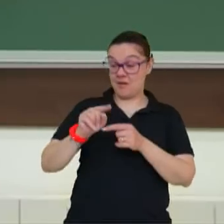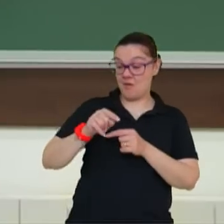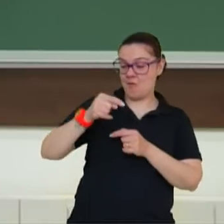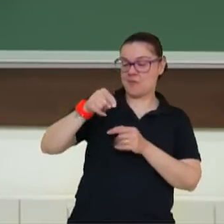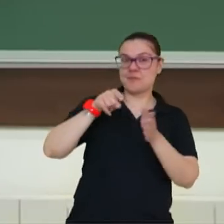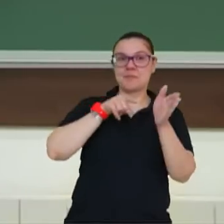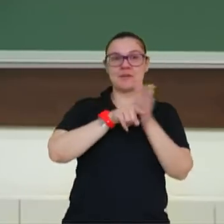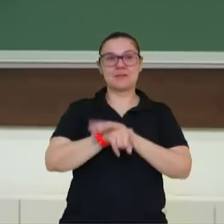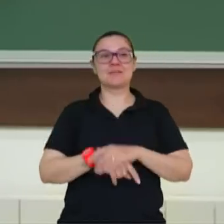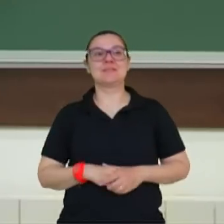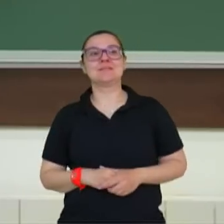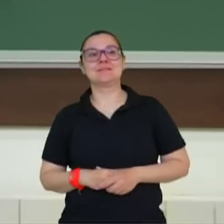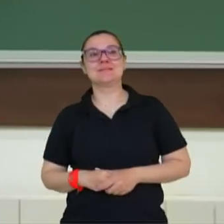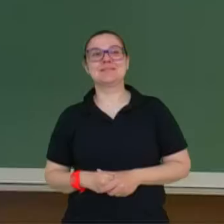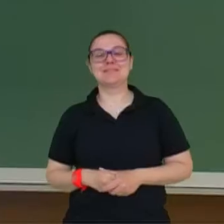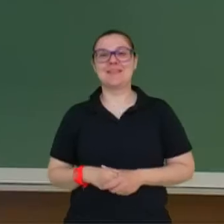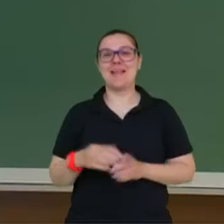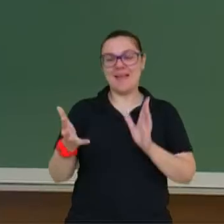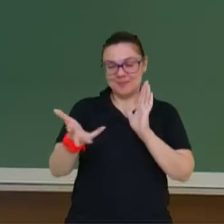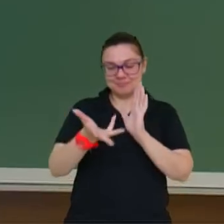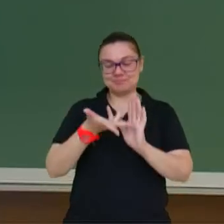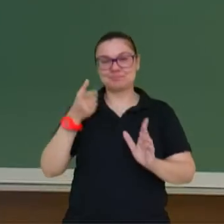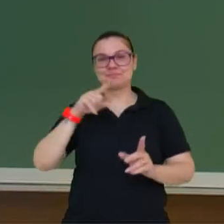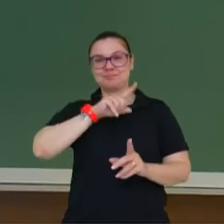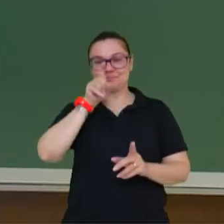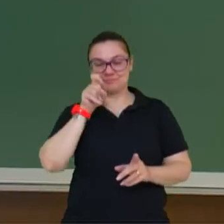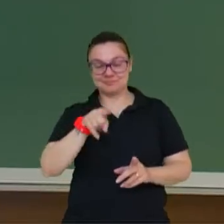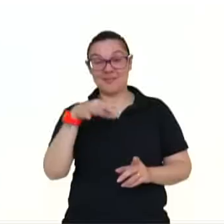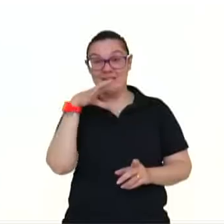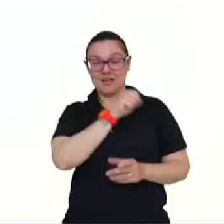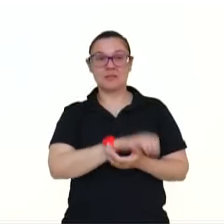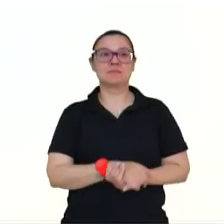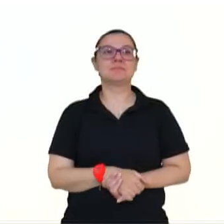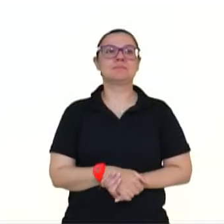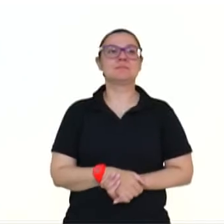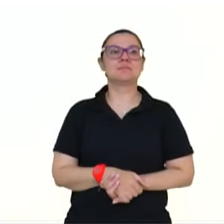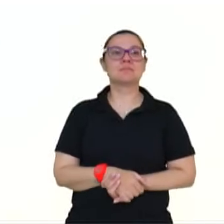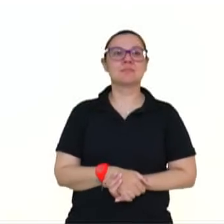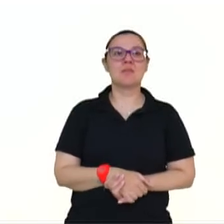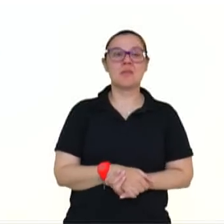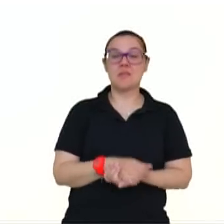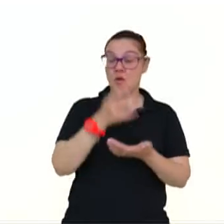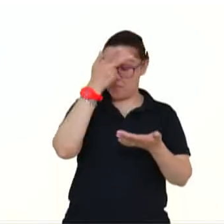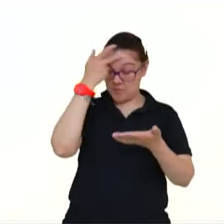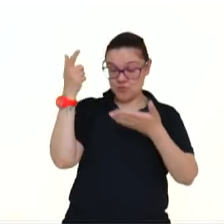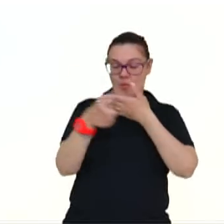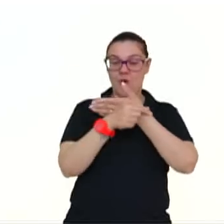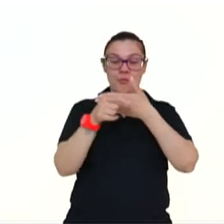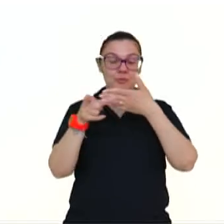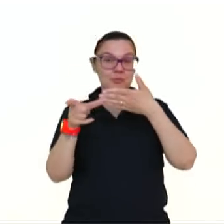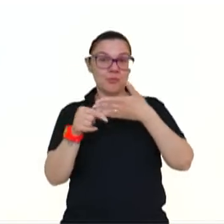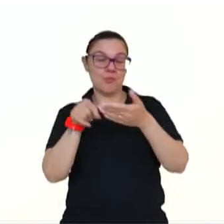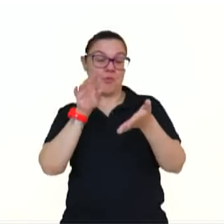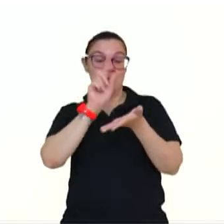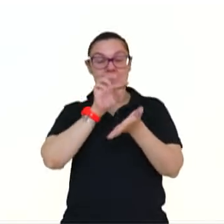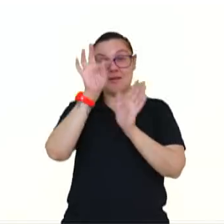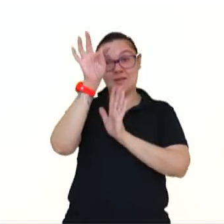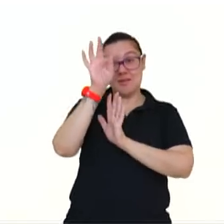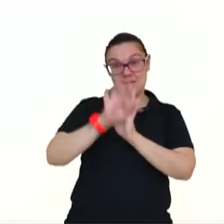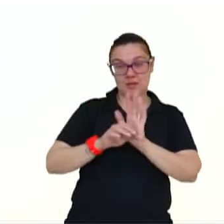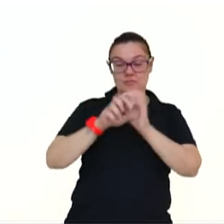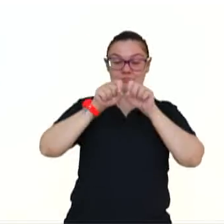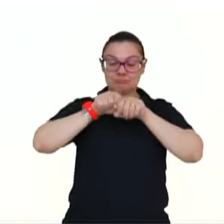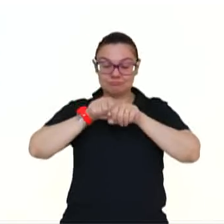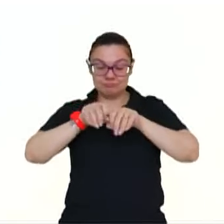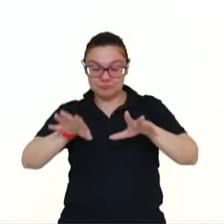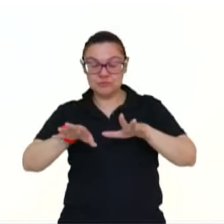Próxima questão, que nós temos um quiz time. Vamos lá? Os autores de texto de divulgação científica